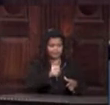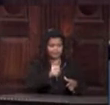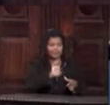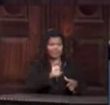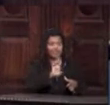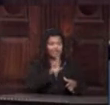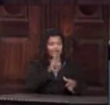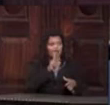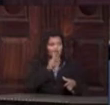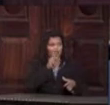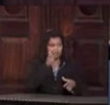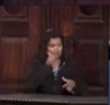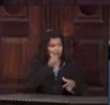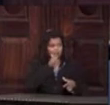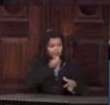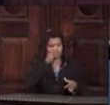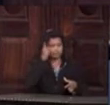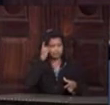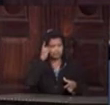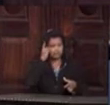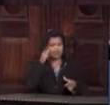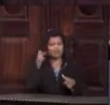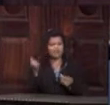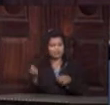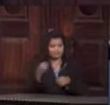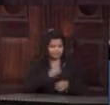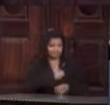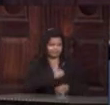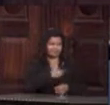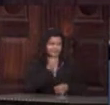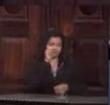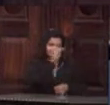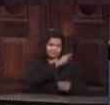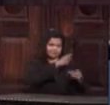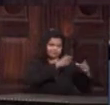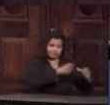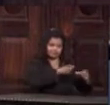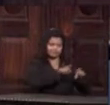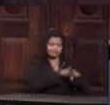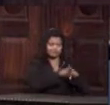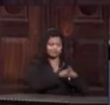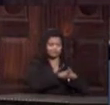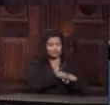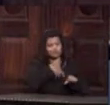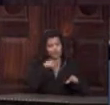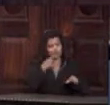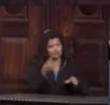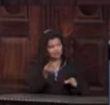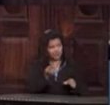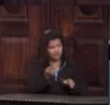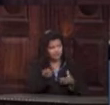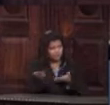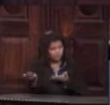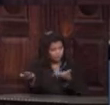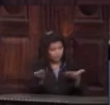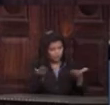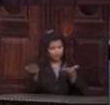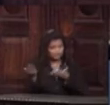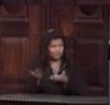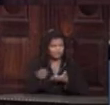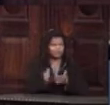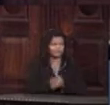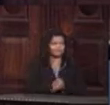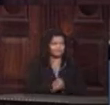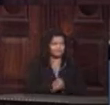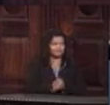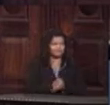provoca promove esse debate com a presença da presidenta dilma rousseff na bahia e quero fazer um